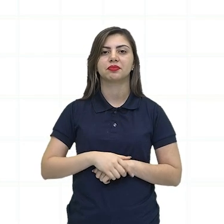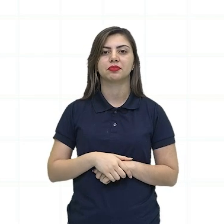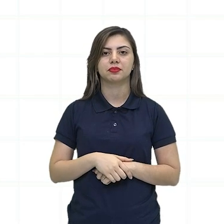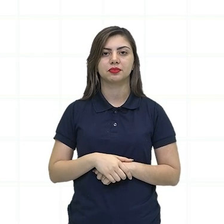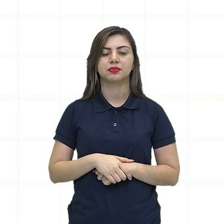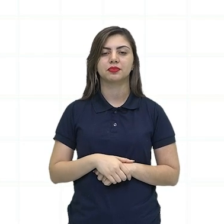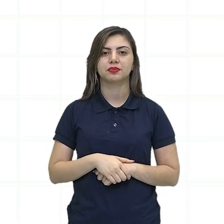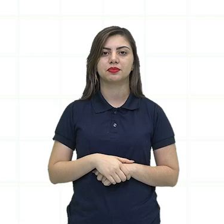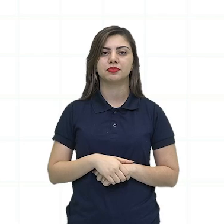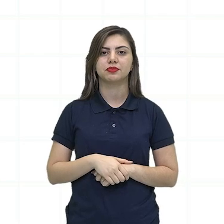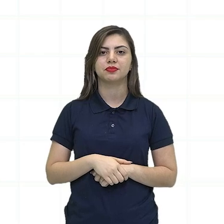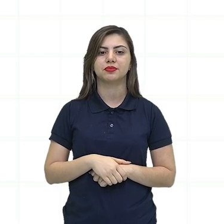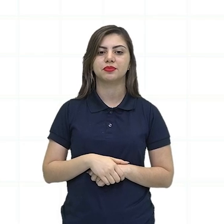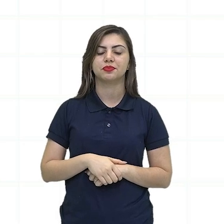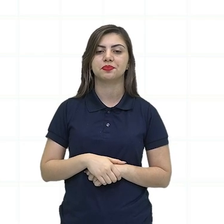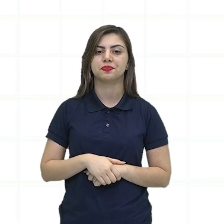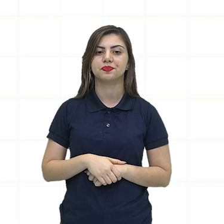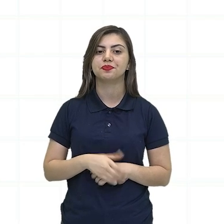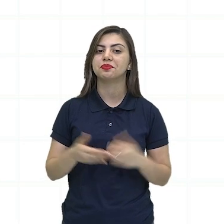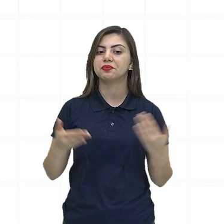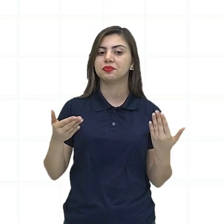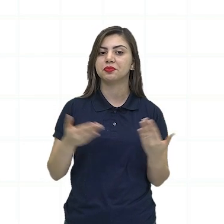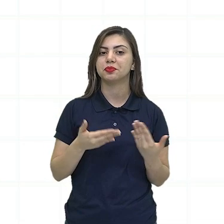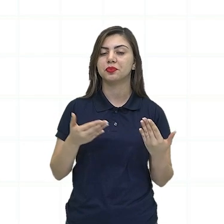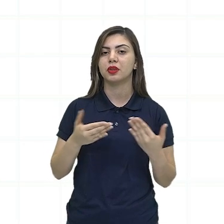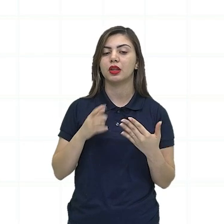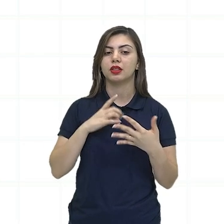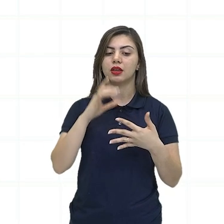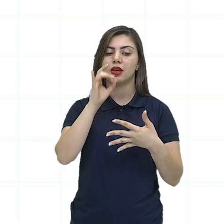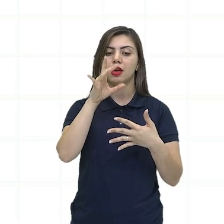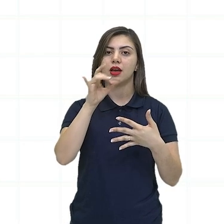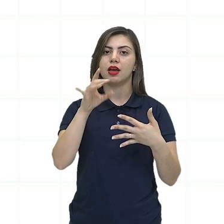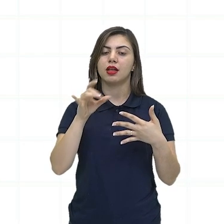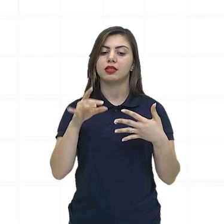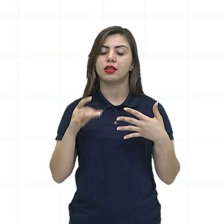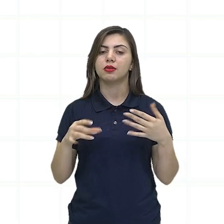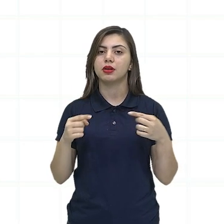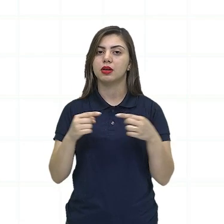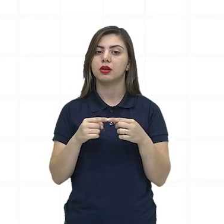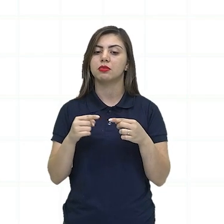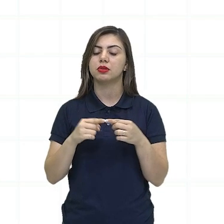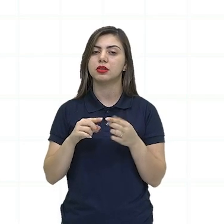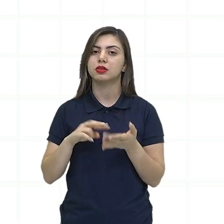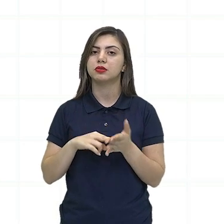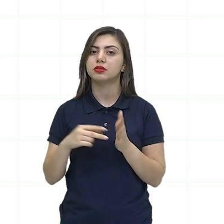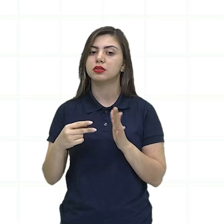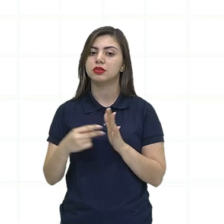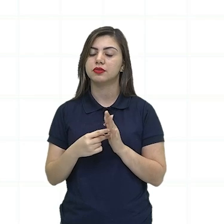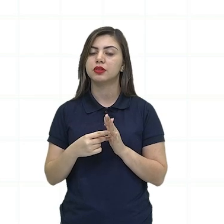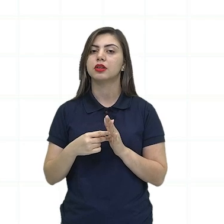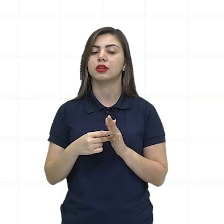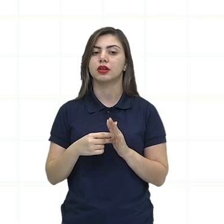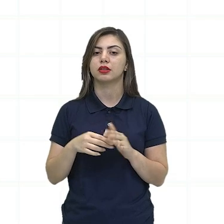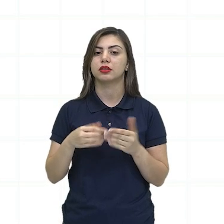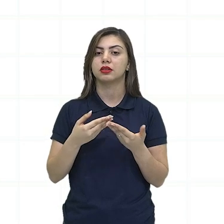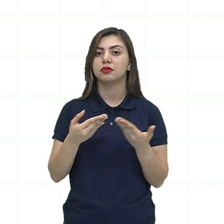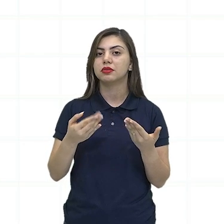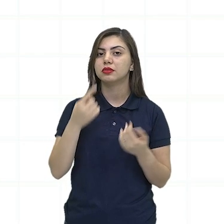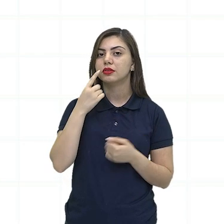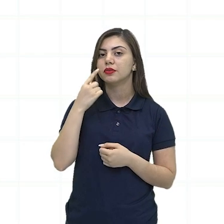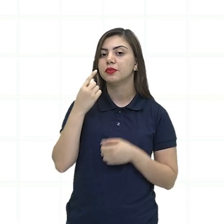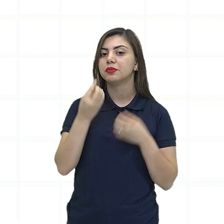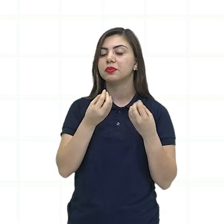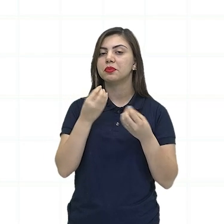Music. Ok? Então, vou repetir aqui o significado das perguntas, tá? E vejam aí como que elas são respondidas,